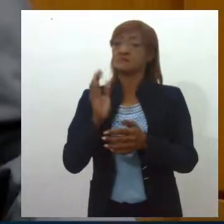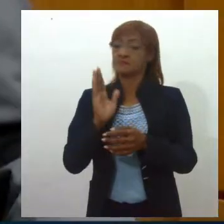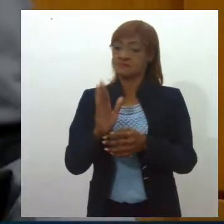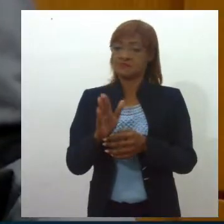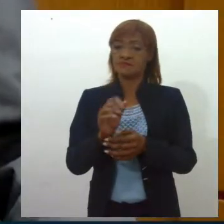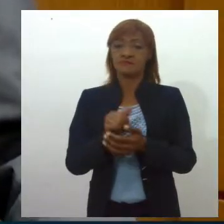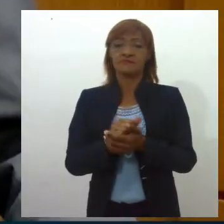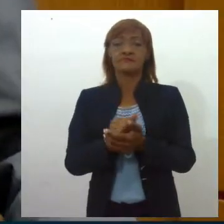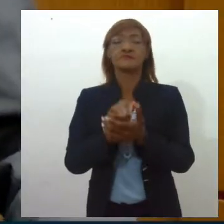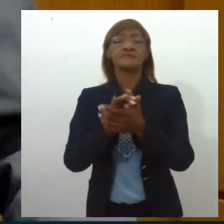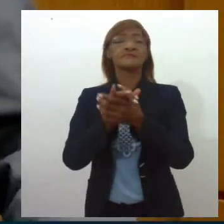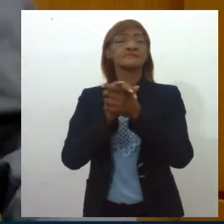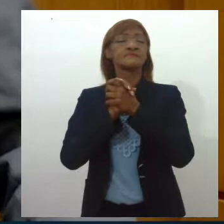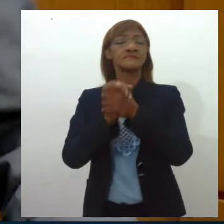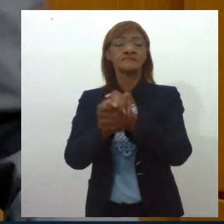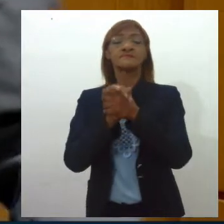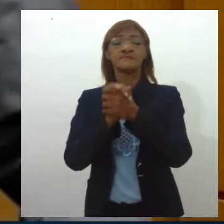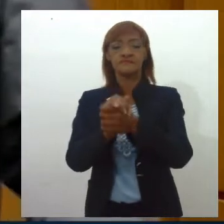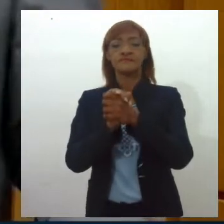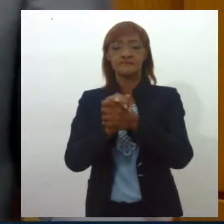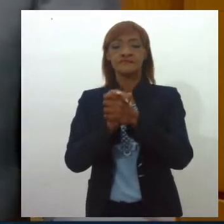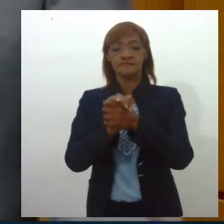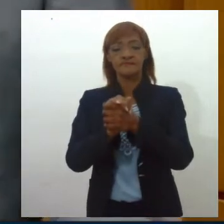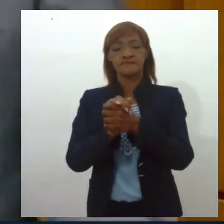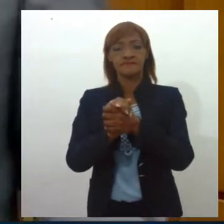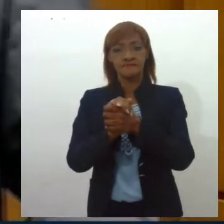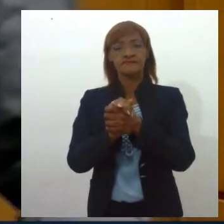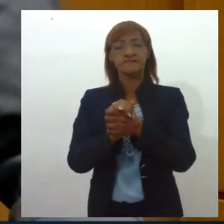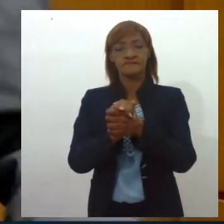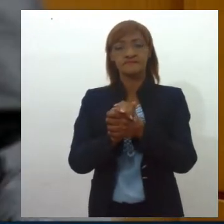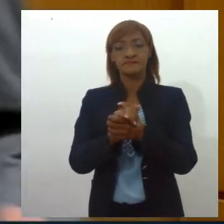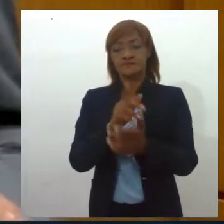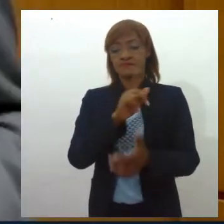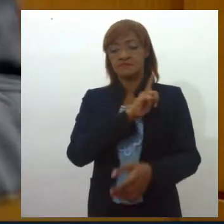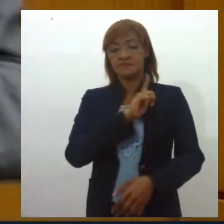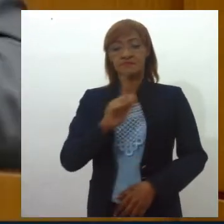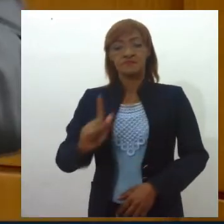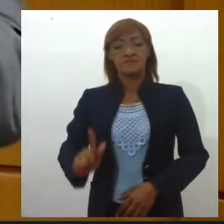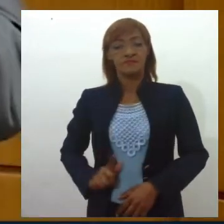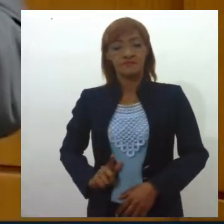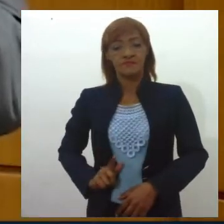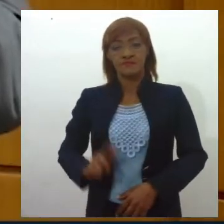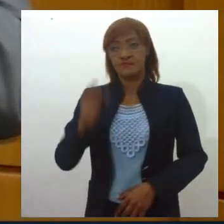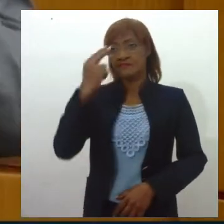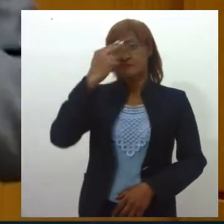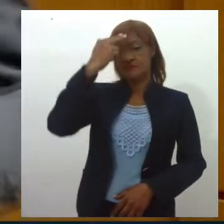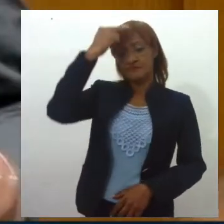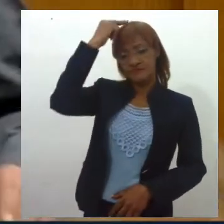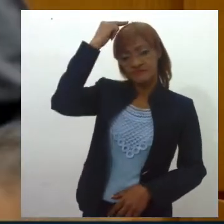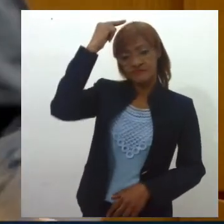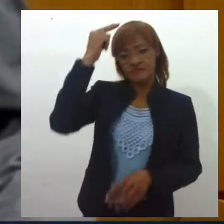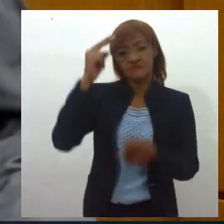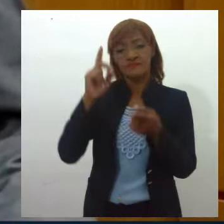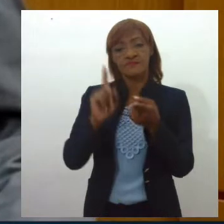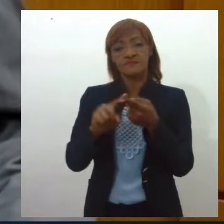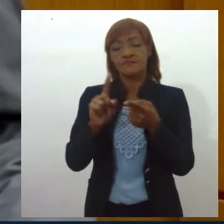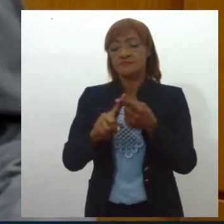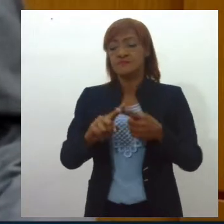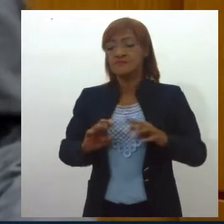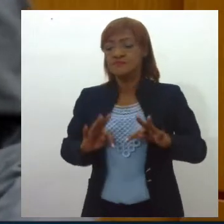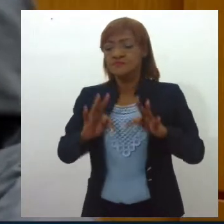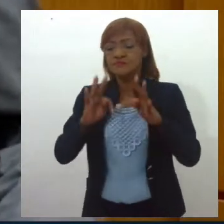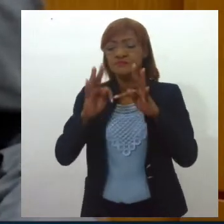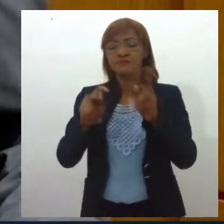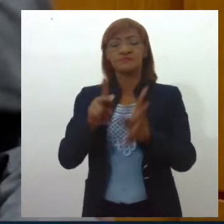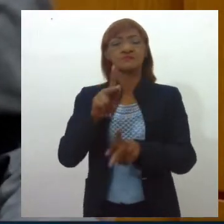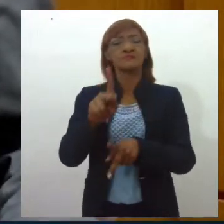quero parabenizar não só ao governador Belivaldo Chagas, mas todo o povo